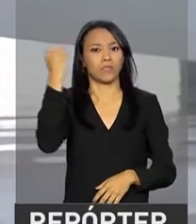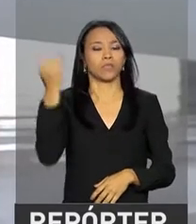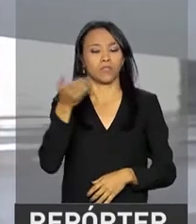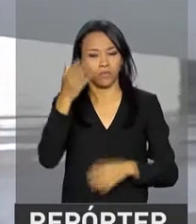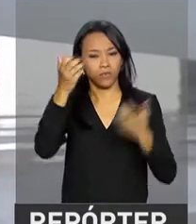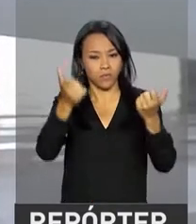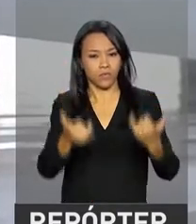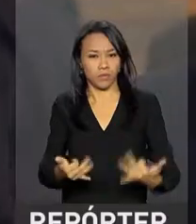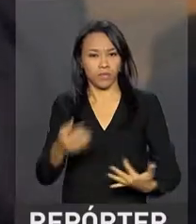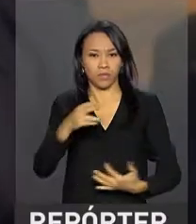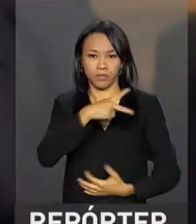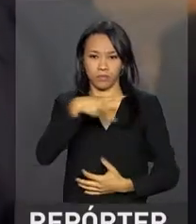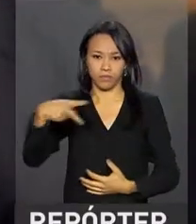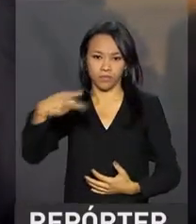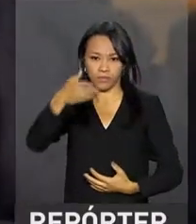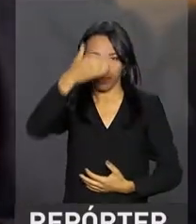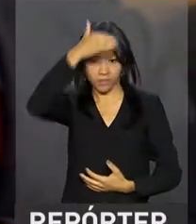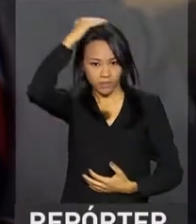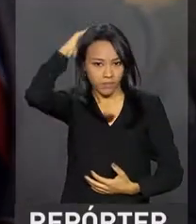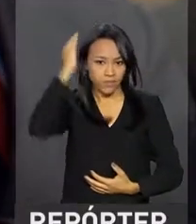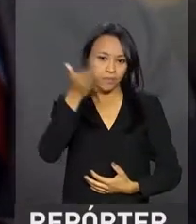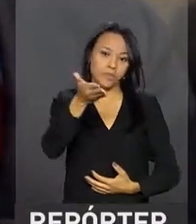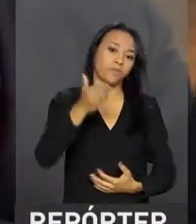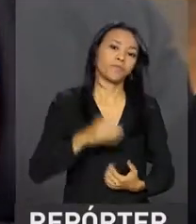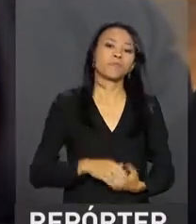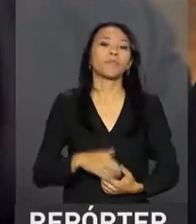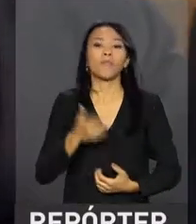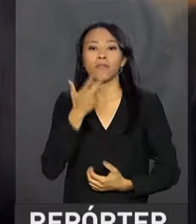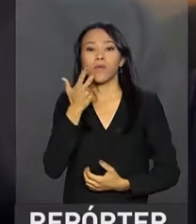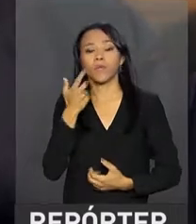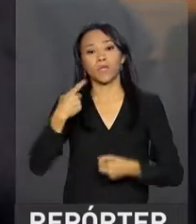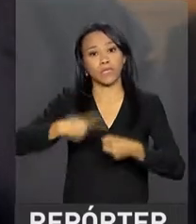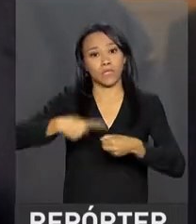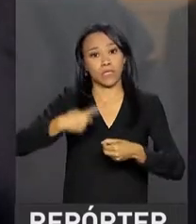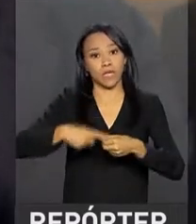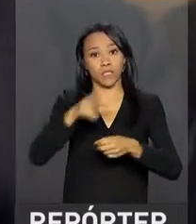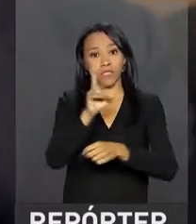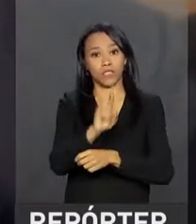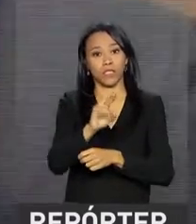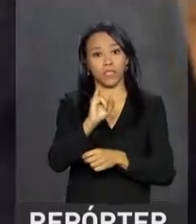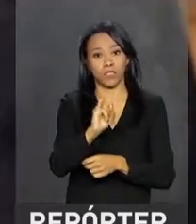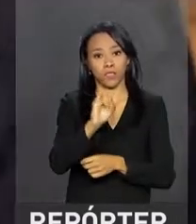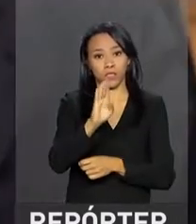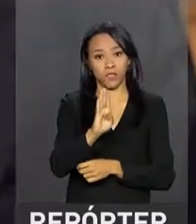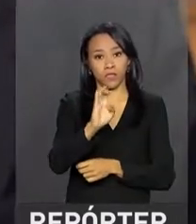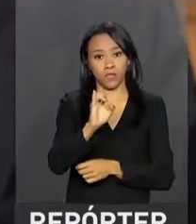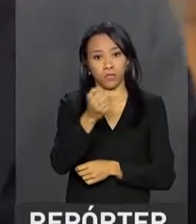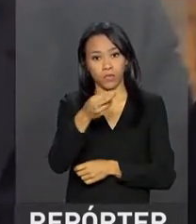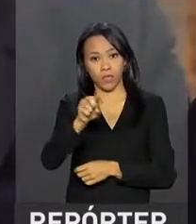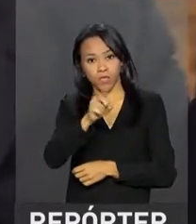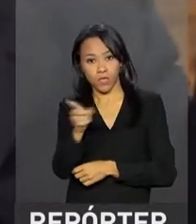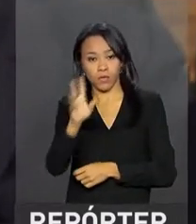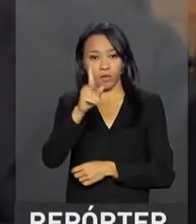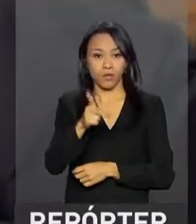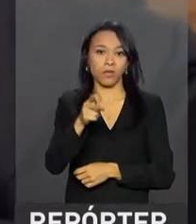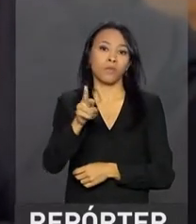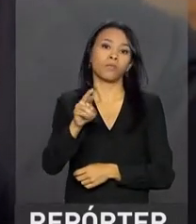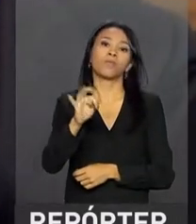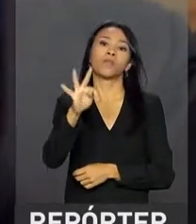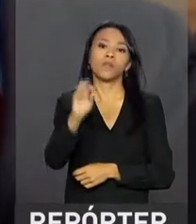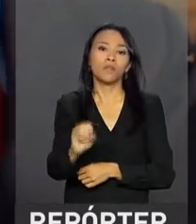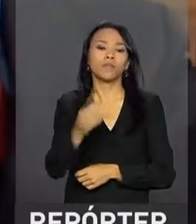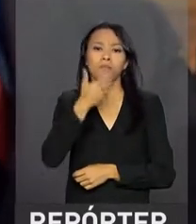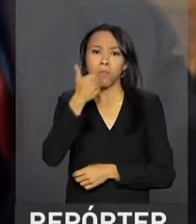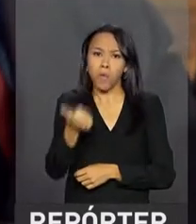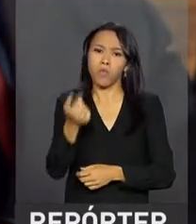ouvir ribeirão preto já é uma cidade de grande prosperidade este gesto vai ampliar ainda mais